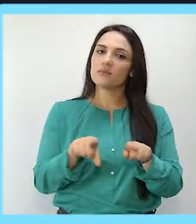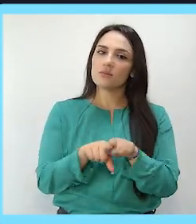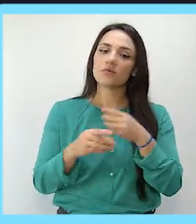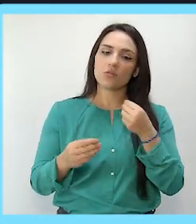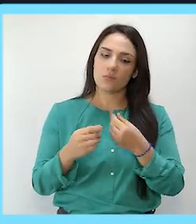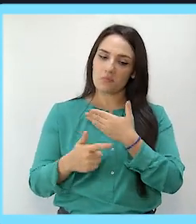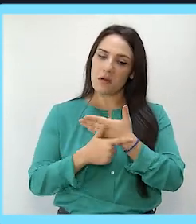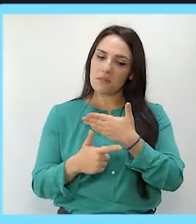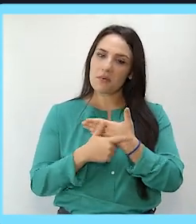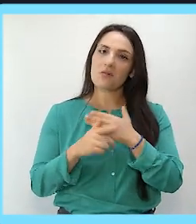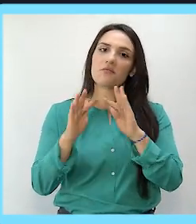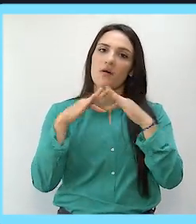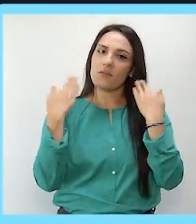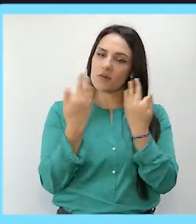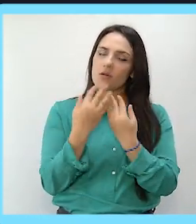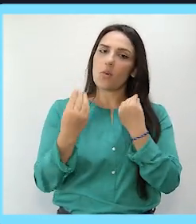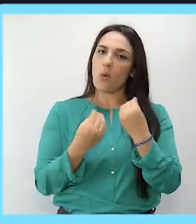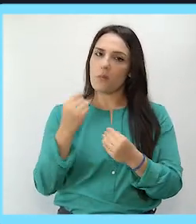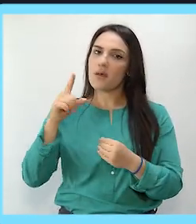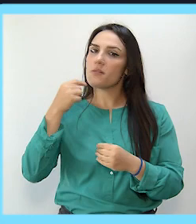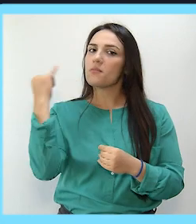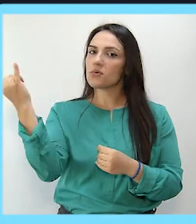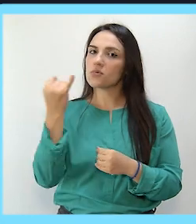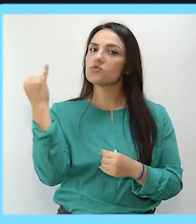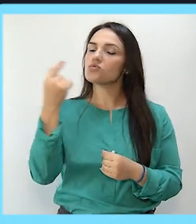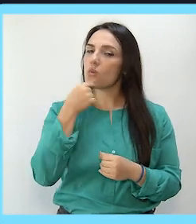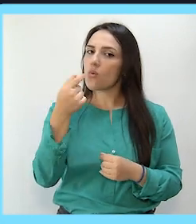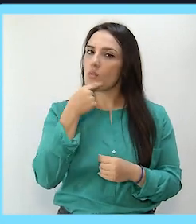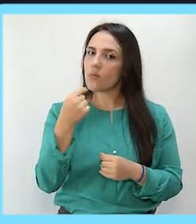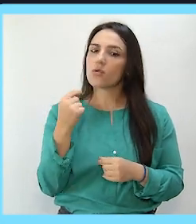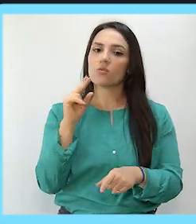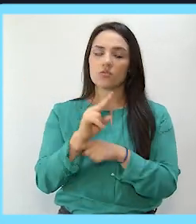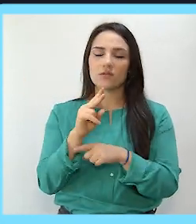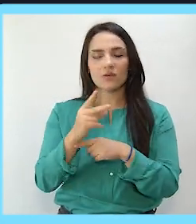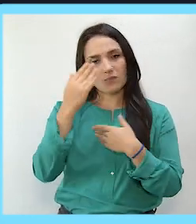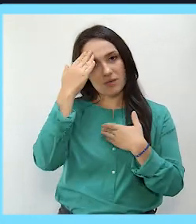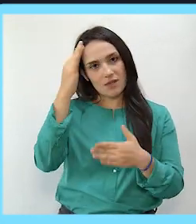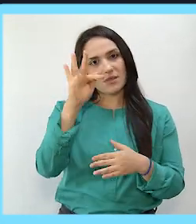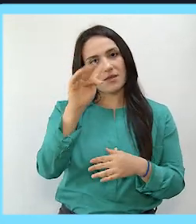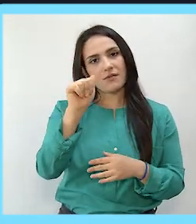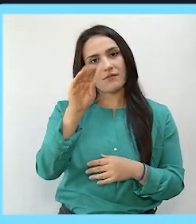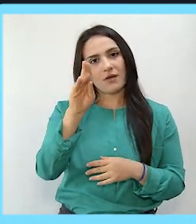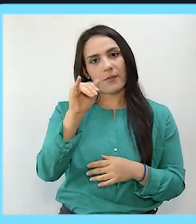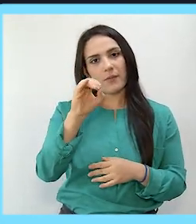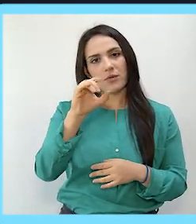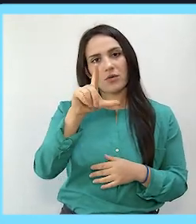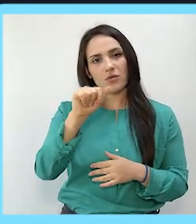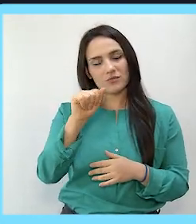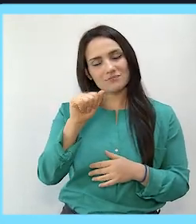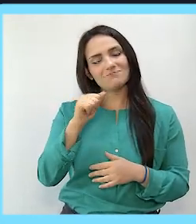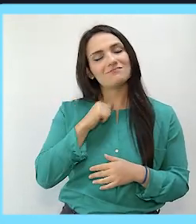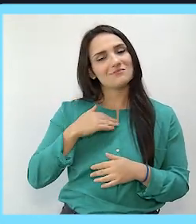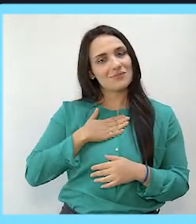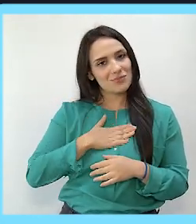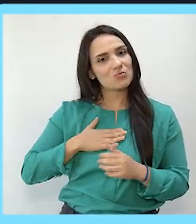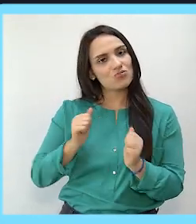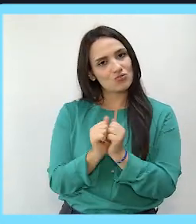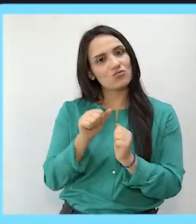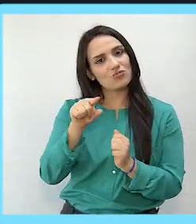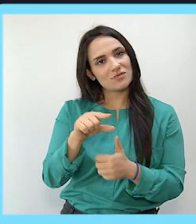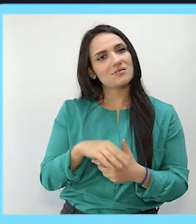participação masculina na criação dos filhos. Várias lições, né? A gente tira dessa entrevista. Doutora Fabíola, obrigado. Foi um prazer